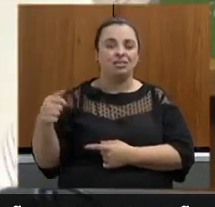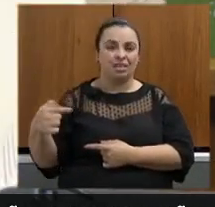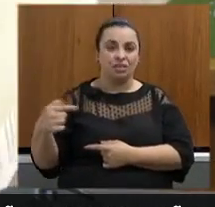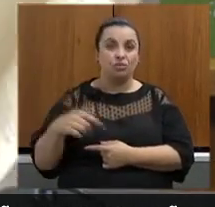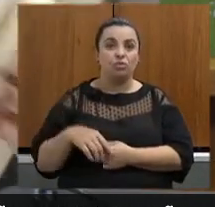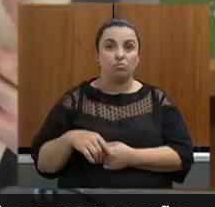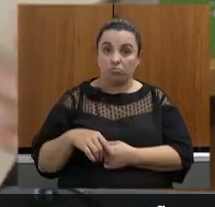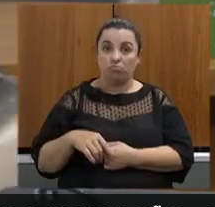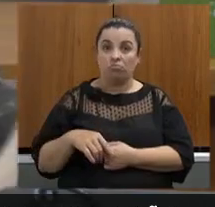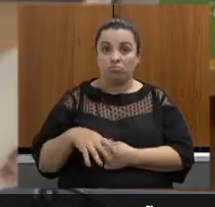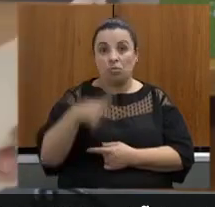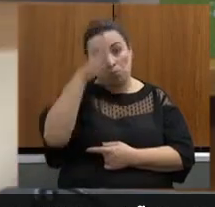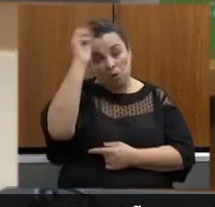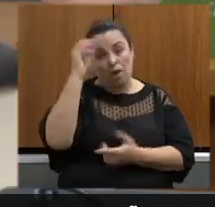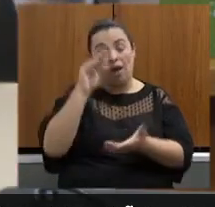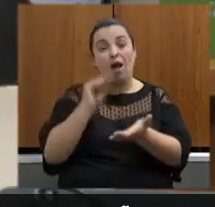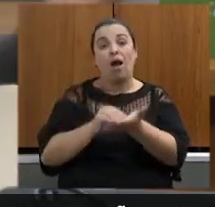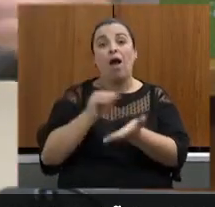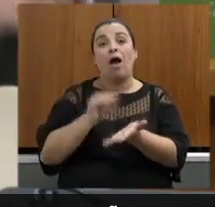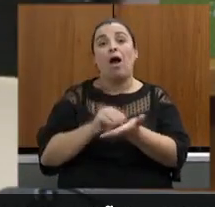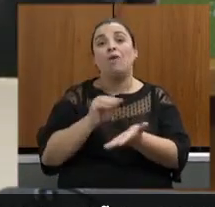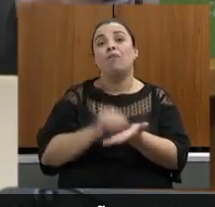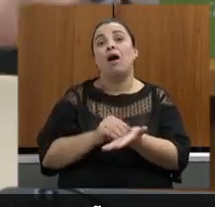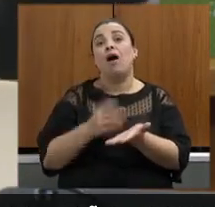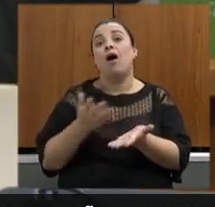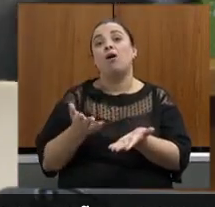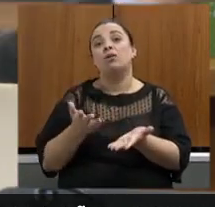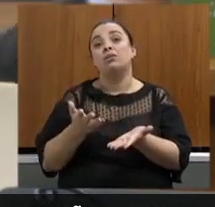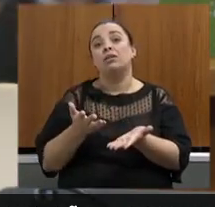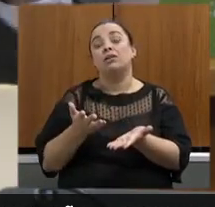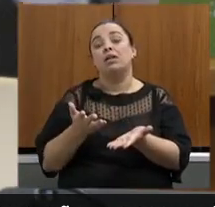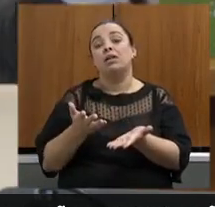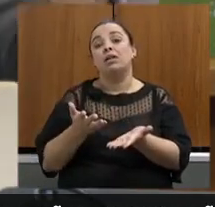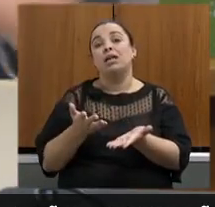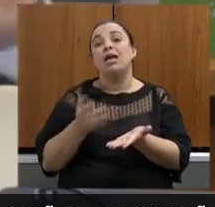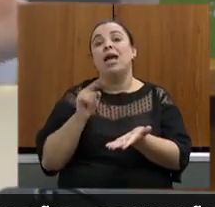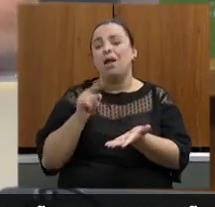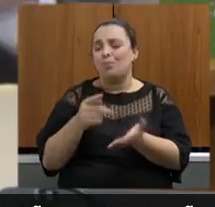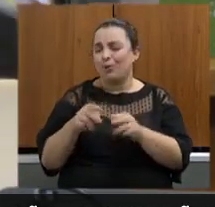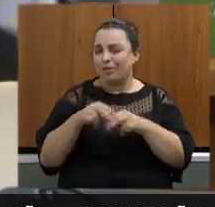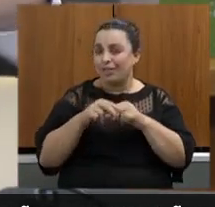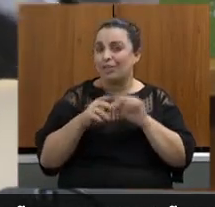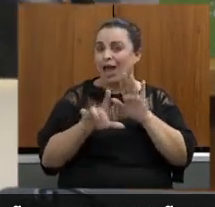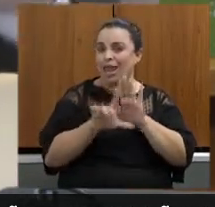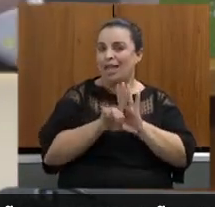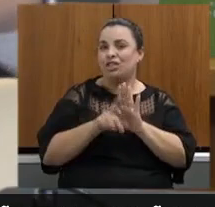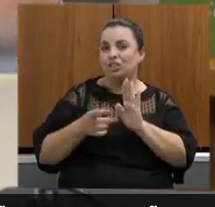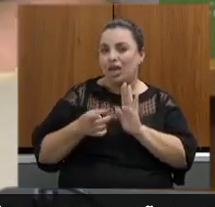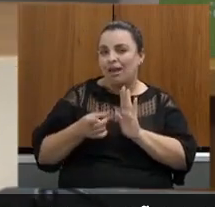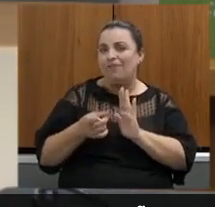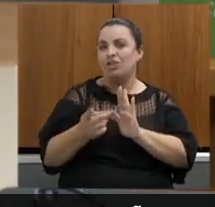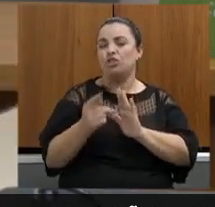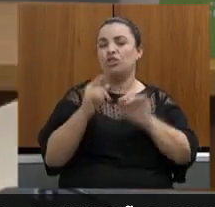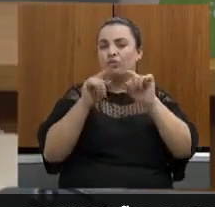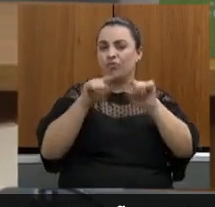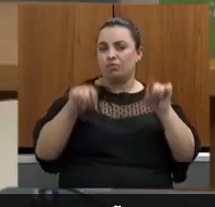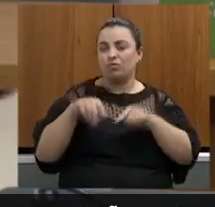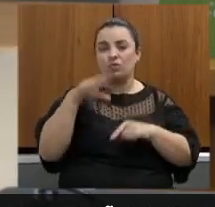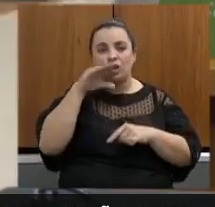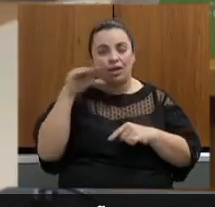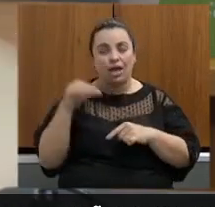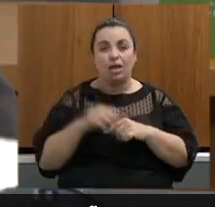perante a lei de efetivo quando eu falo os percentuais em relação a lei de efetivo talvez alguém aí pegou o número ficou assim meio